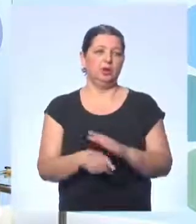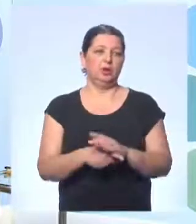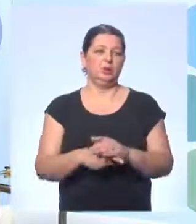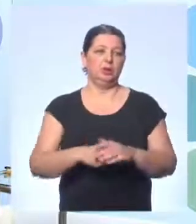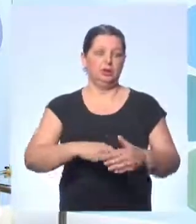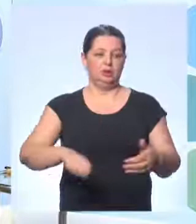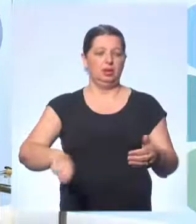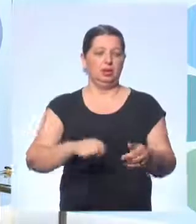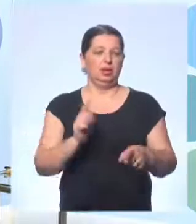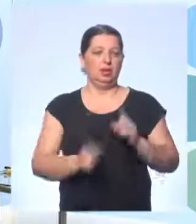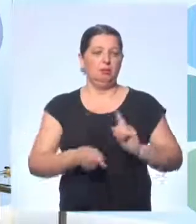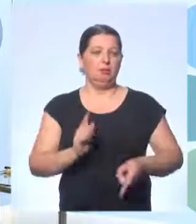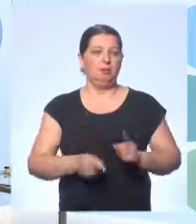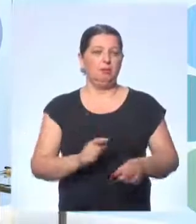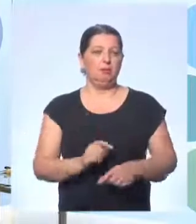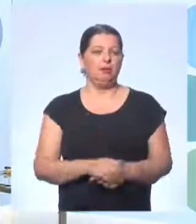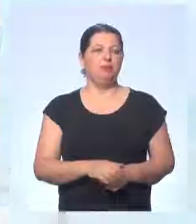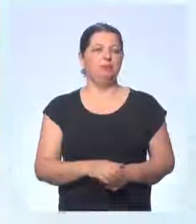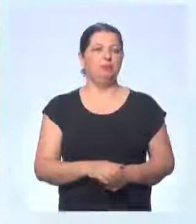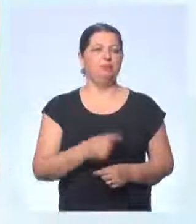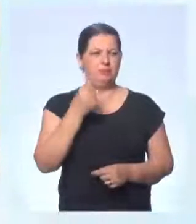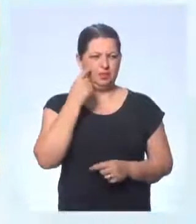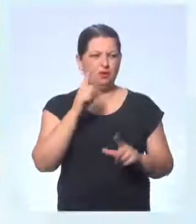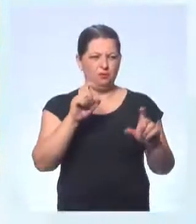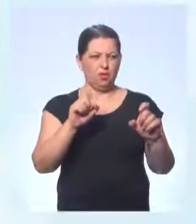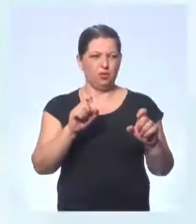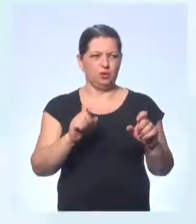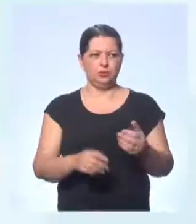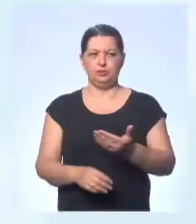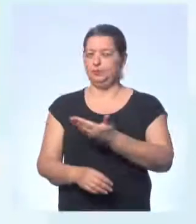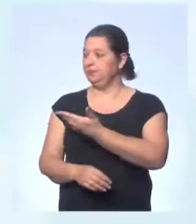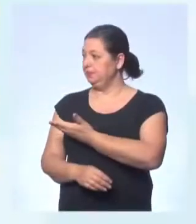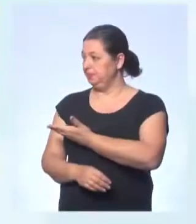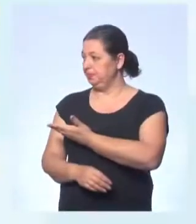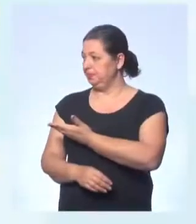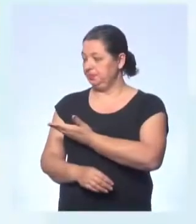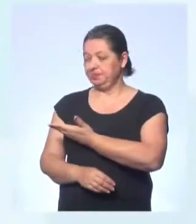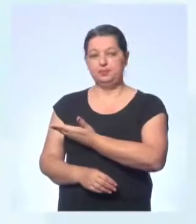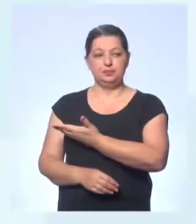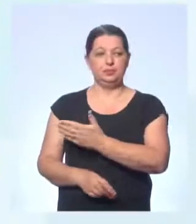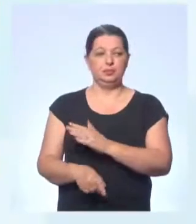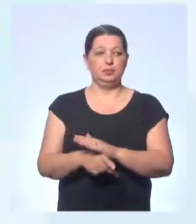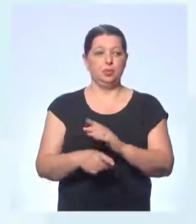E essa foto aí, que eu vou pedir até... Isso, olha só. É de